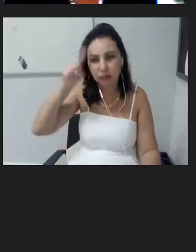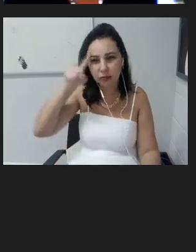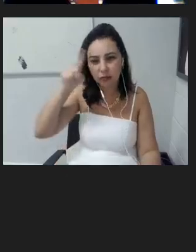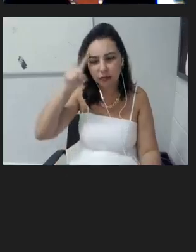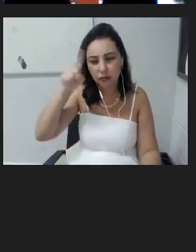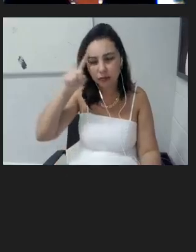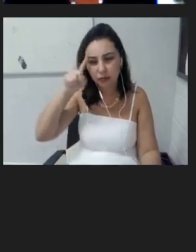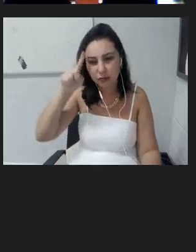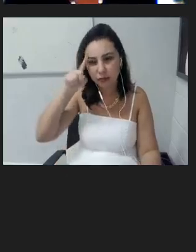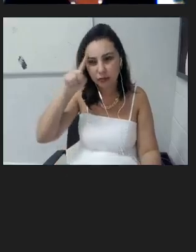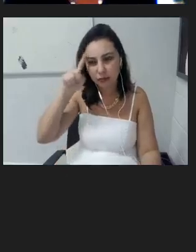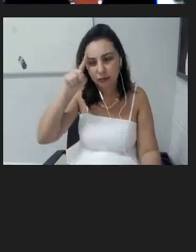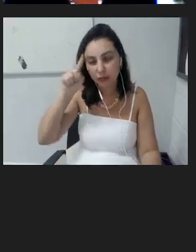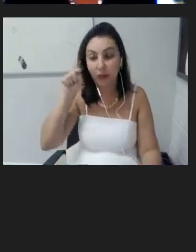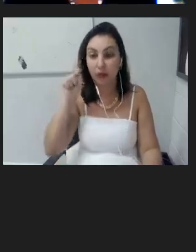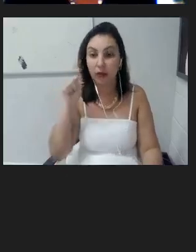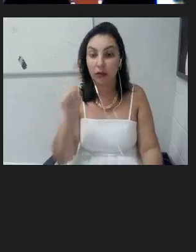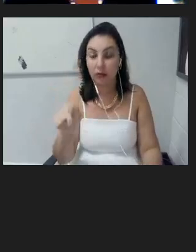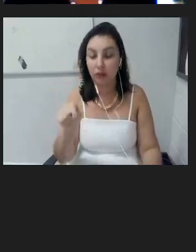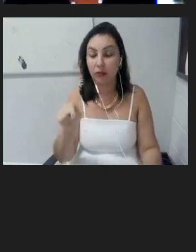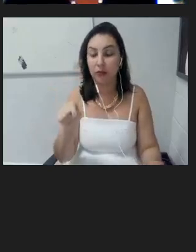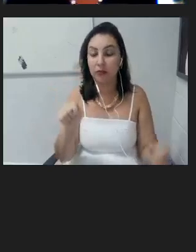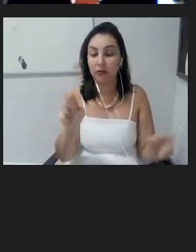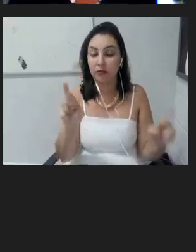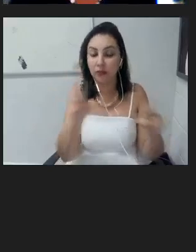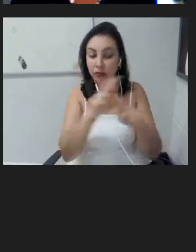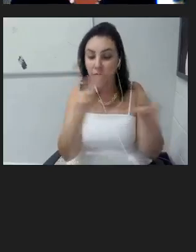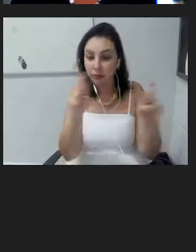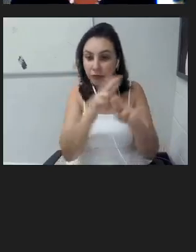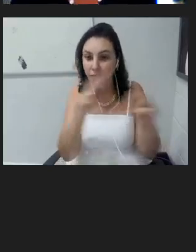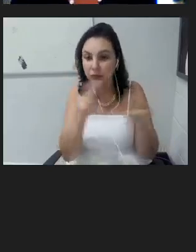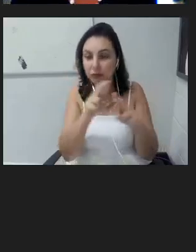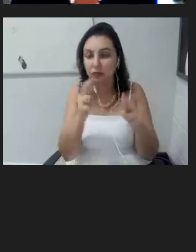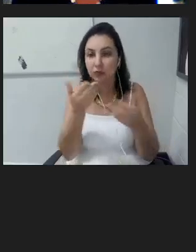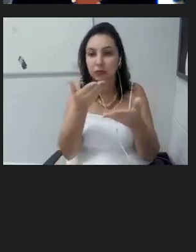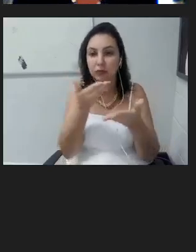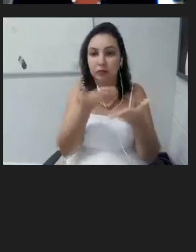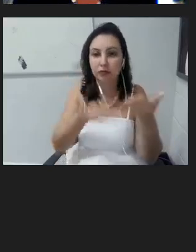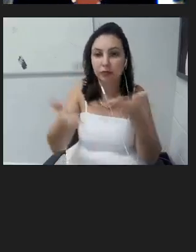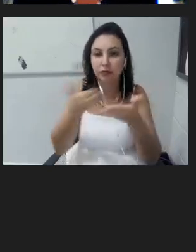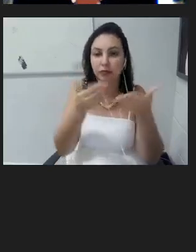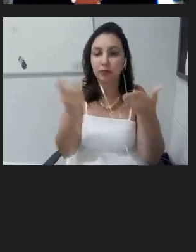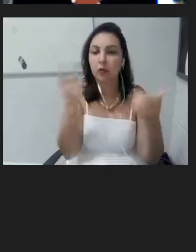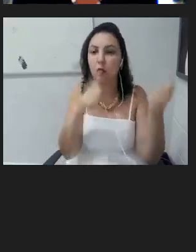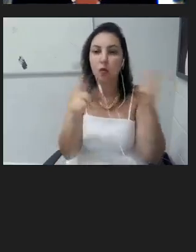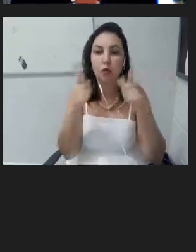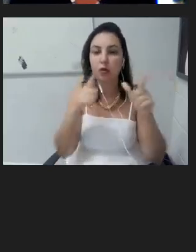relação, ela só vai poder se desenvolver de forma efetivamente